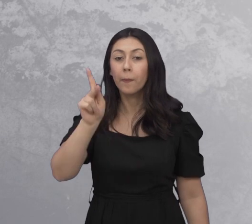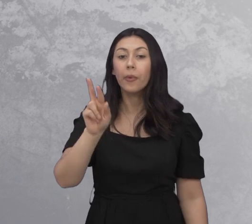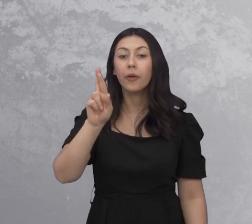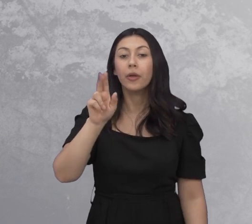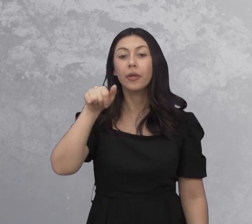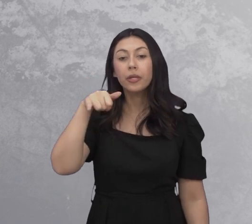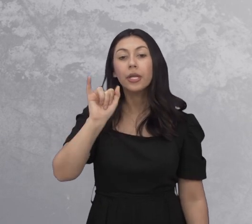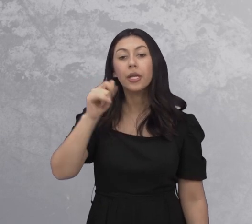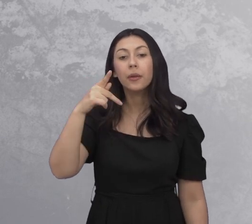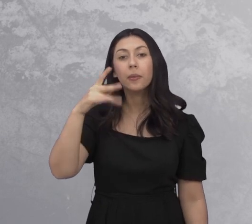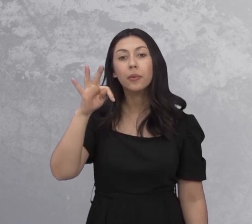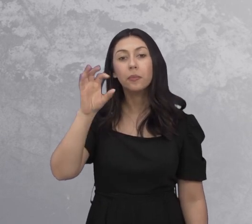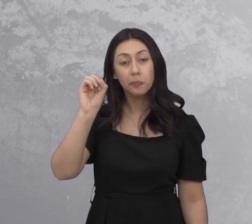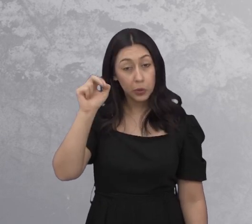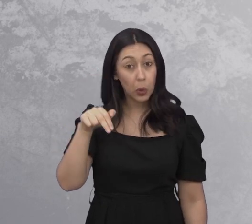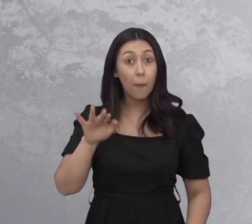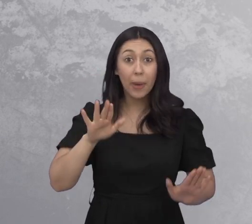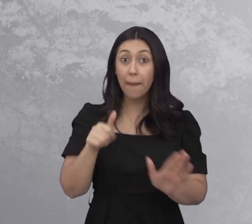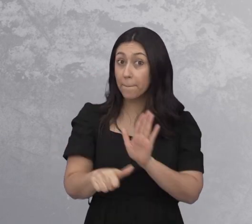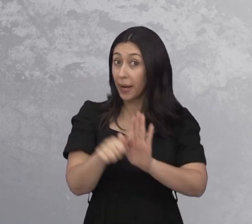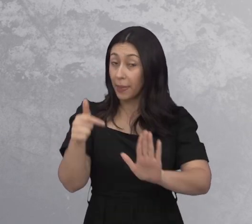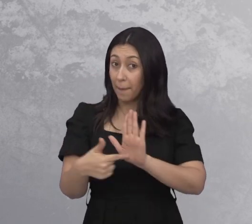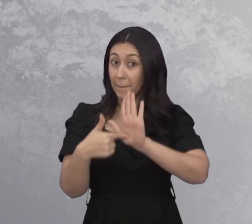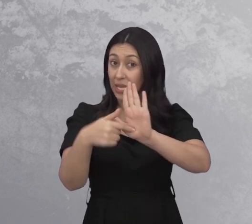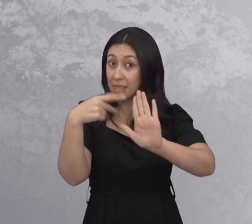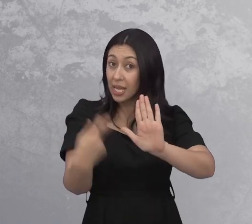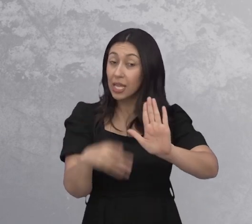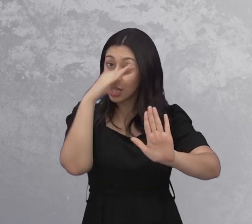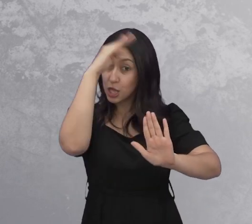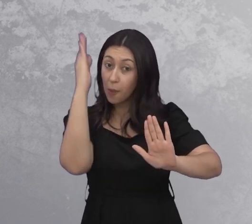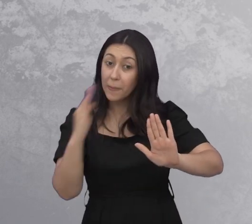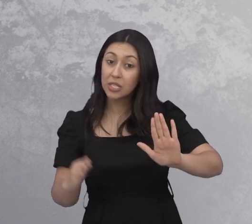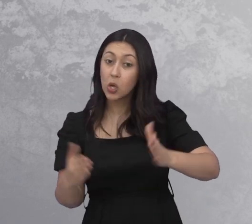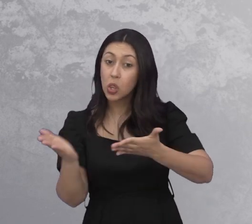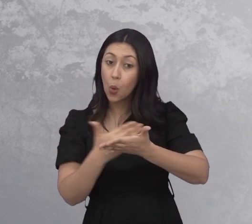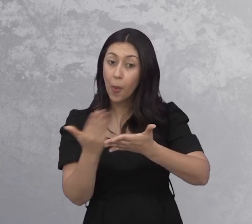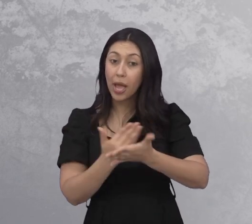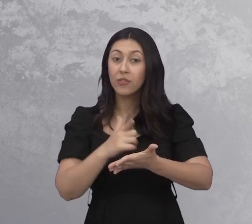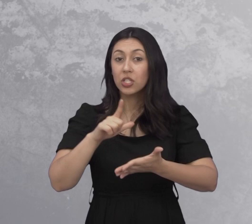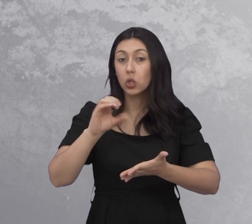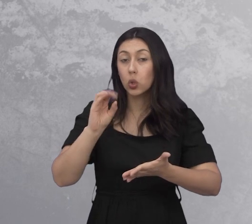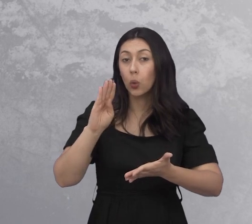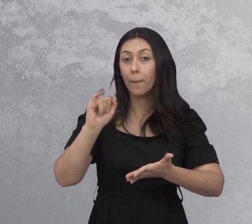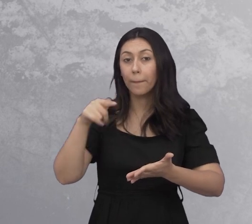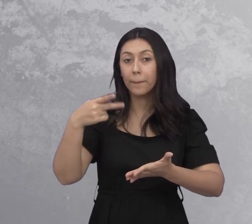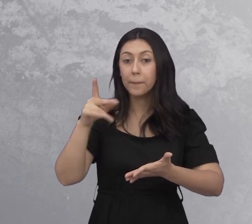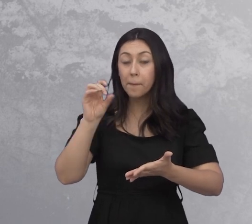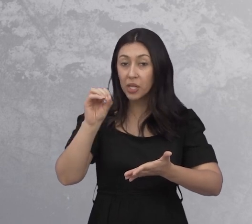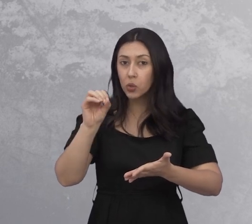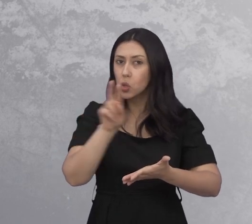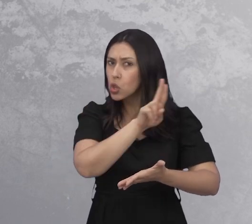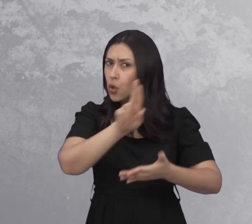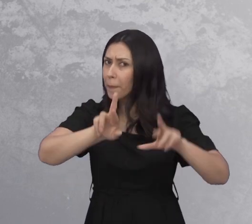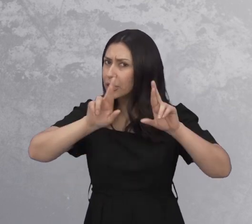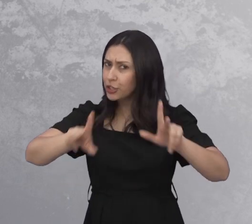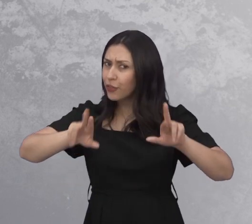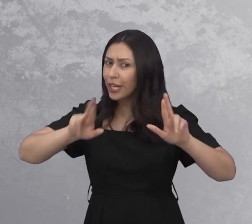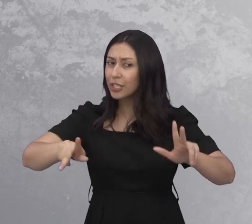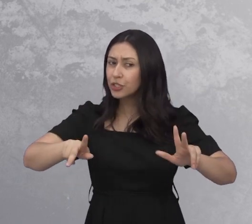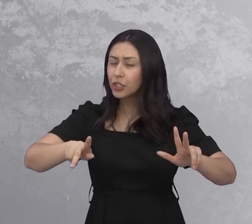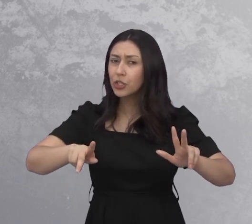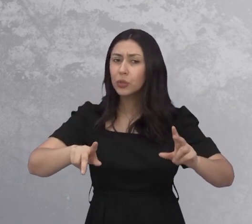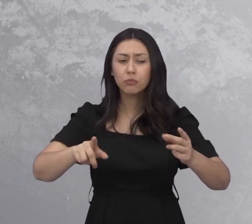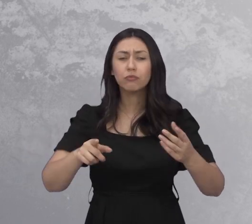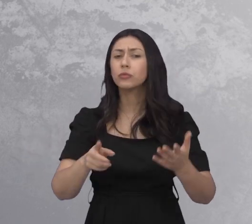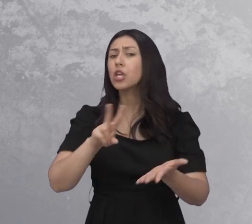vez que o herói apareceu aqui no Brasil, na revista O Lobinho, de 1940, ele não se chamava Clark Kent. Quais foram